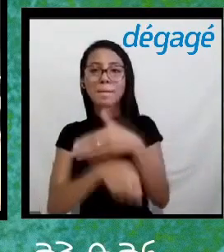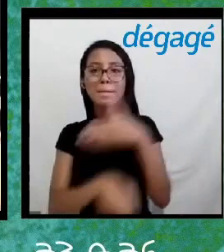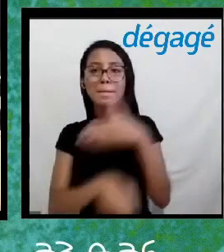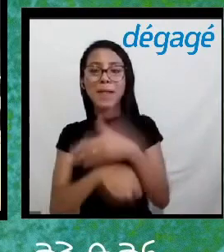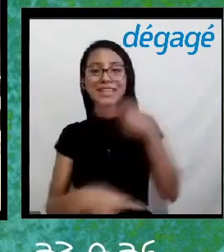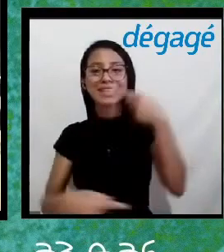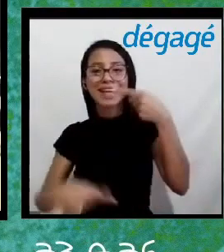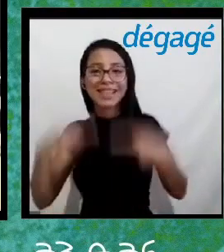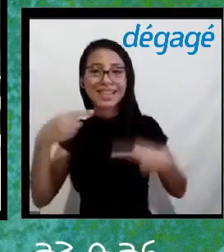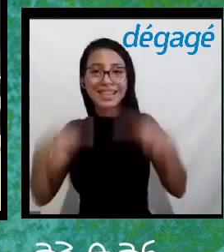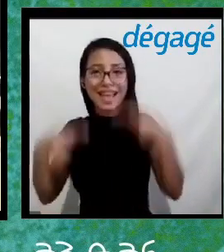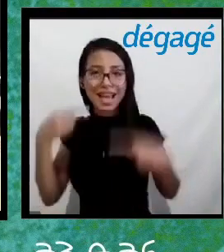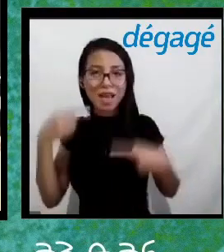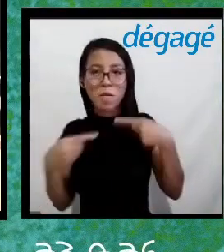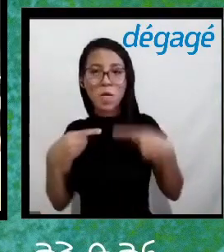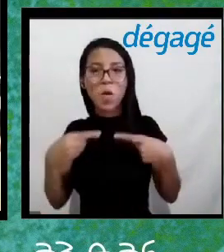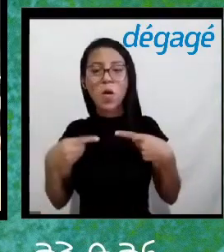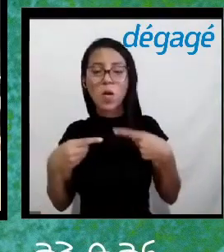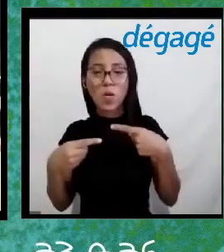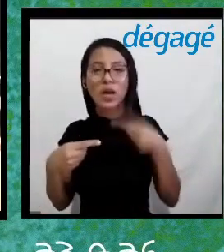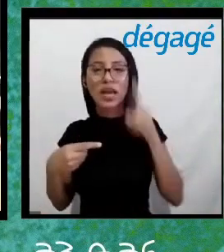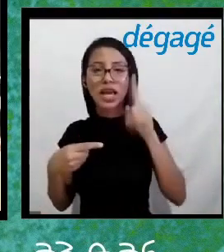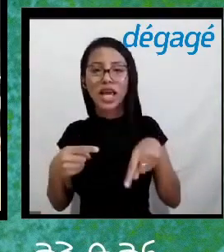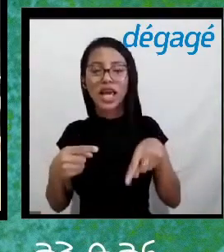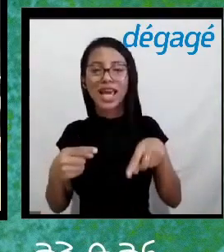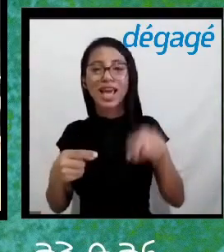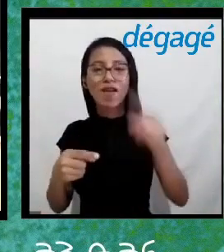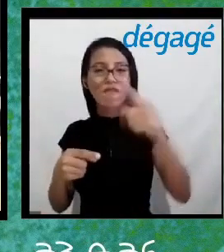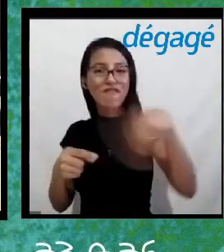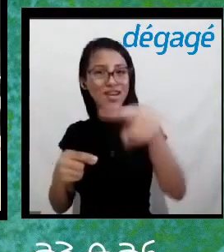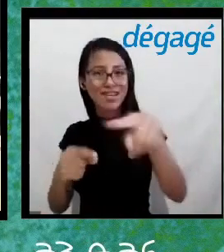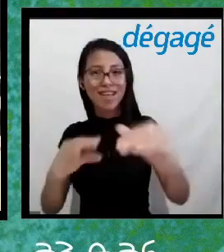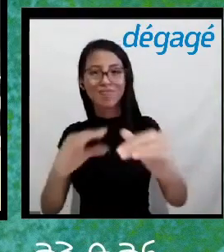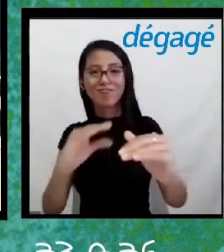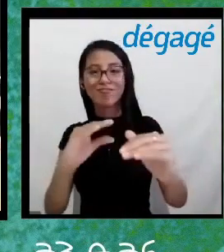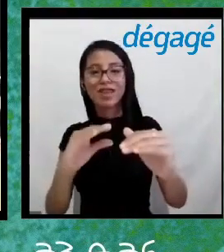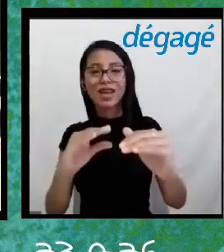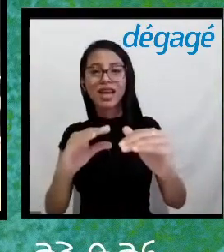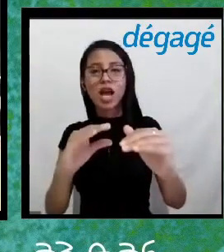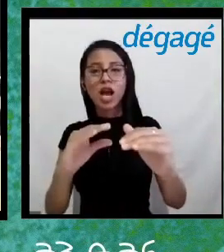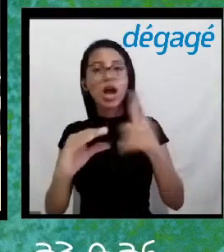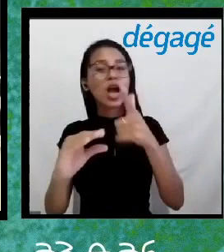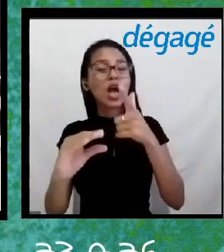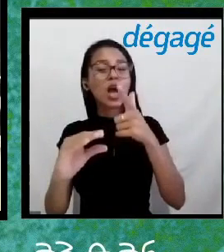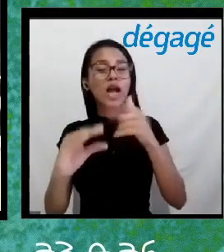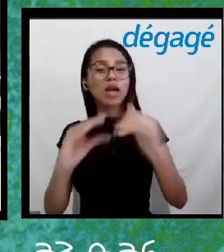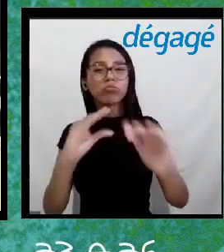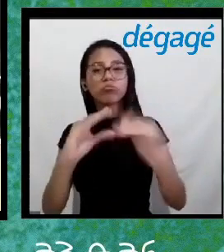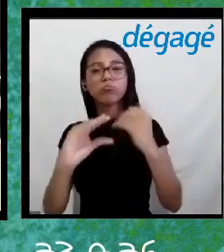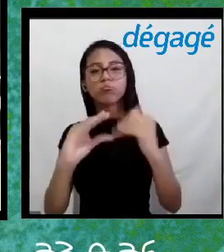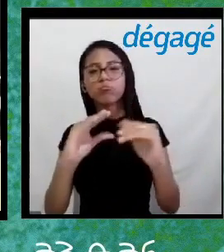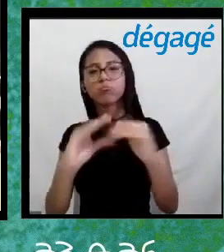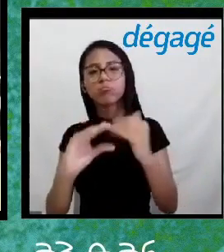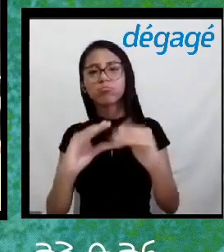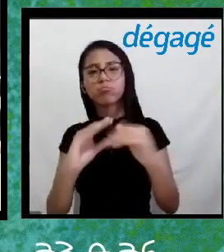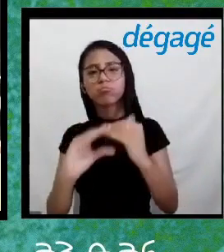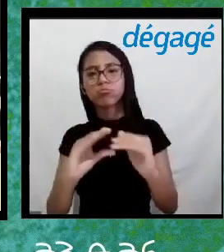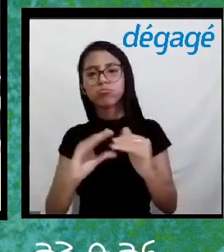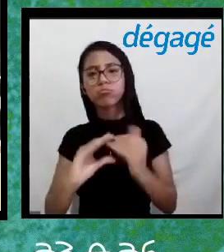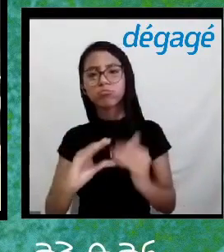que o público nos enviou por chats, e também entre os